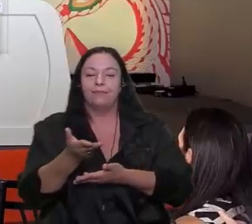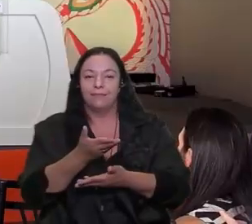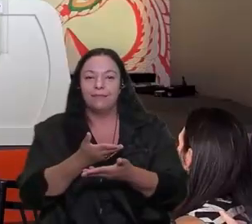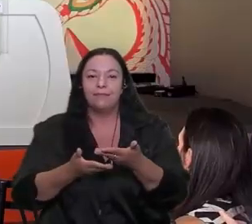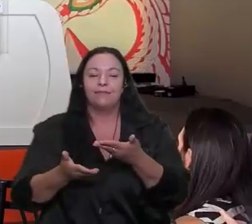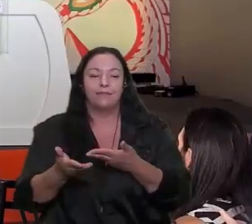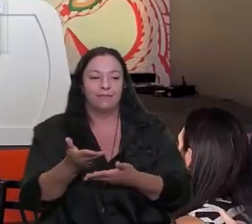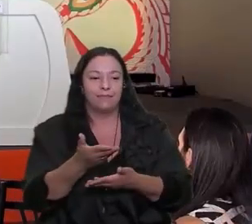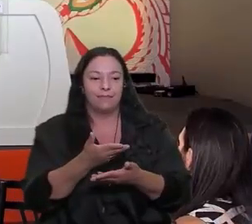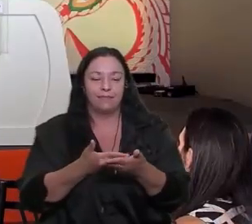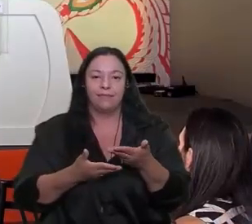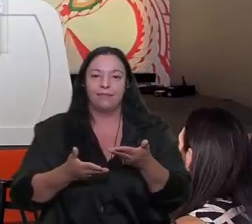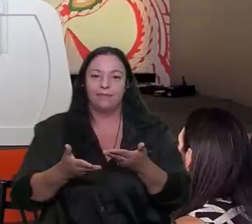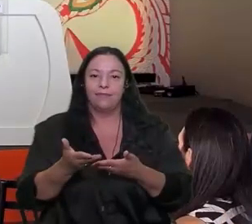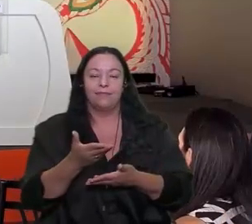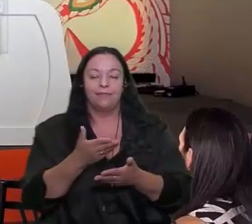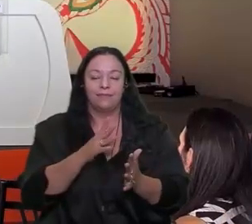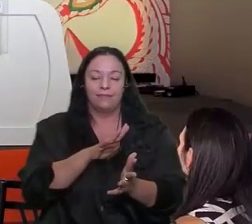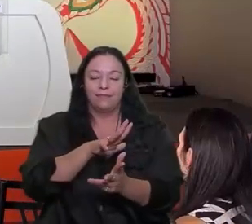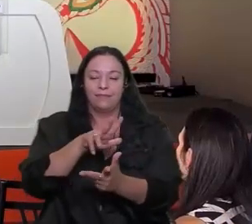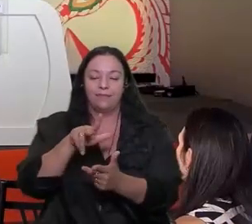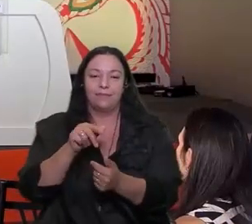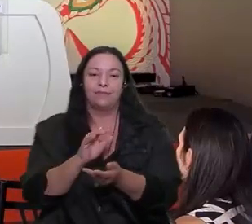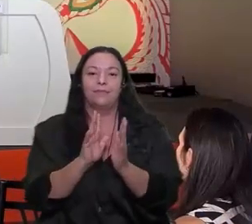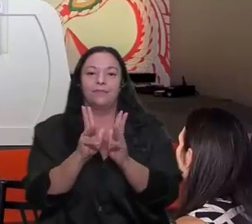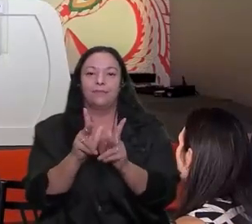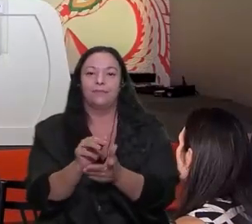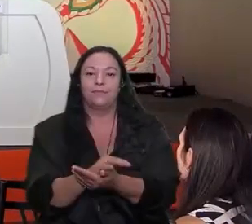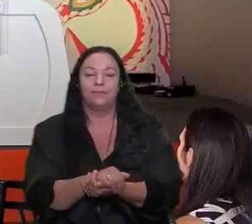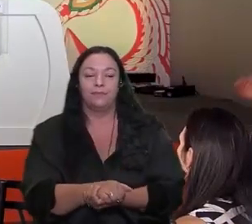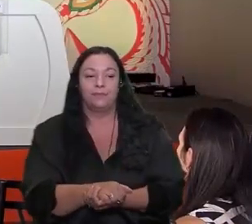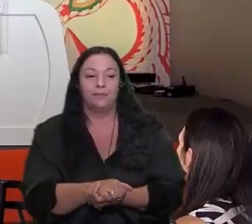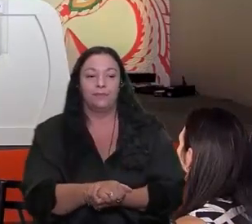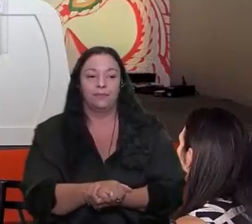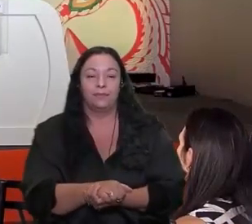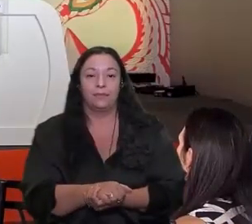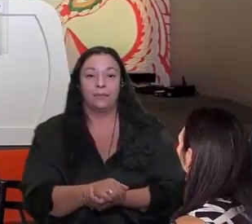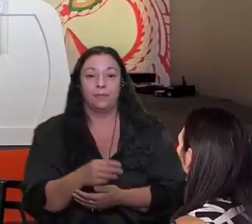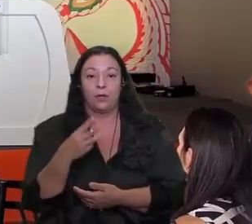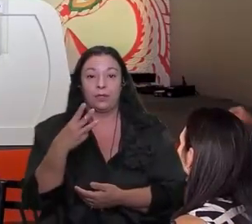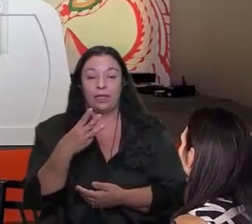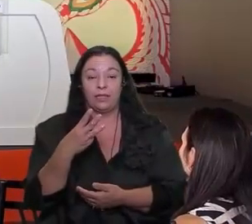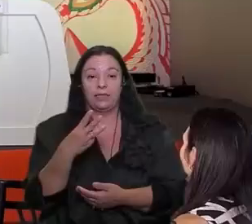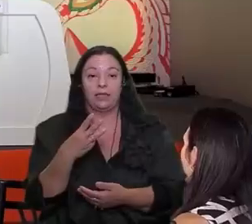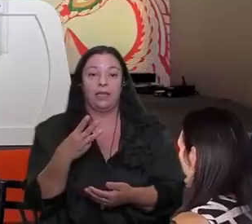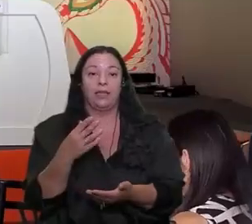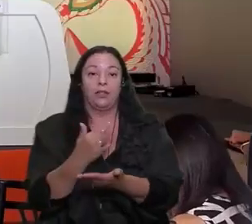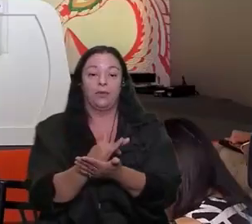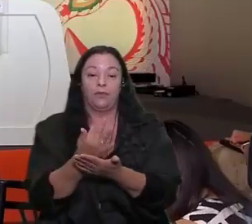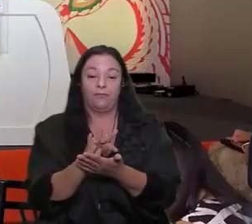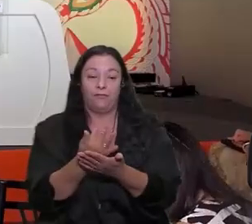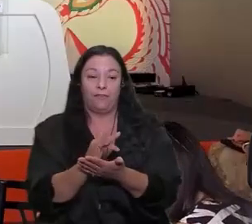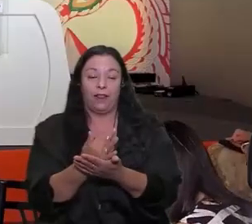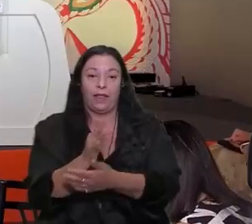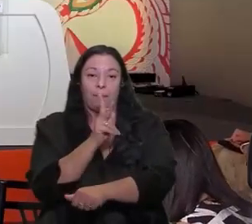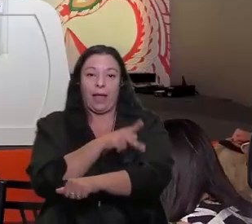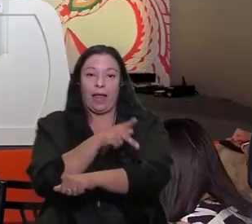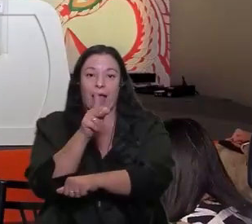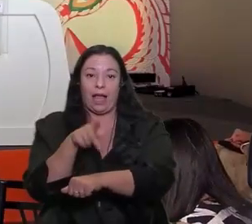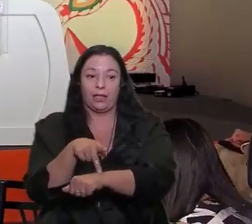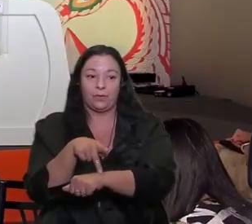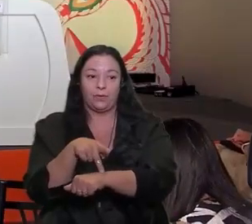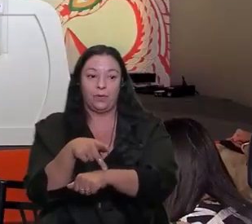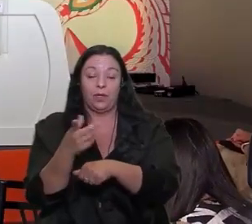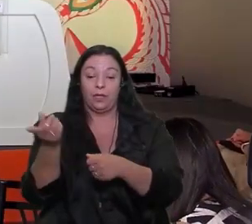vocês, que interage com esse universo todo. É o meu terceiro Friparacatu, e eu quero dizer que eu queria